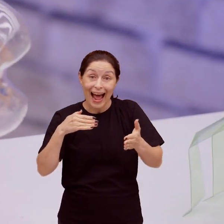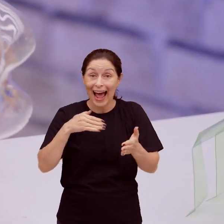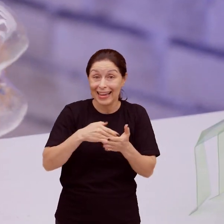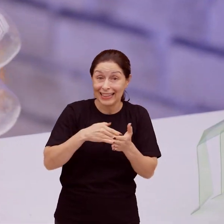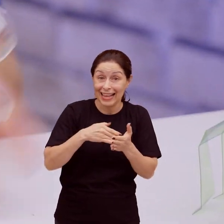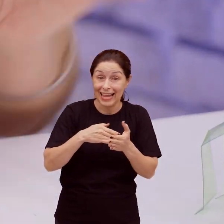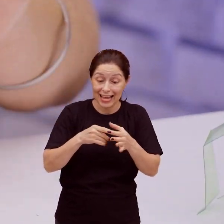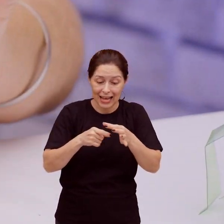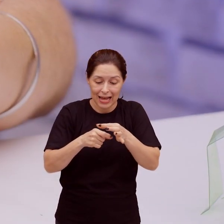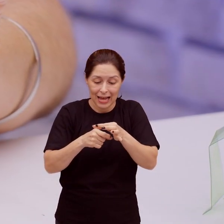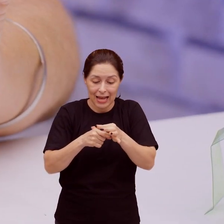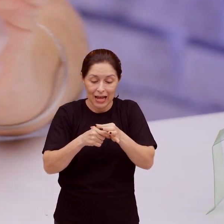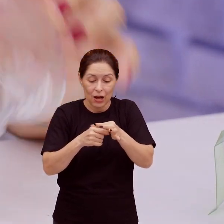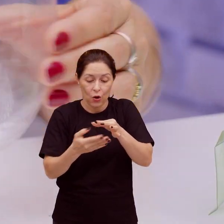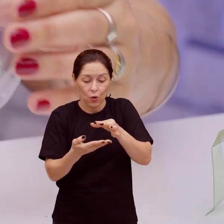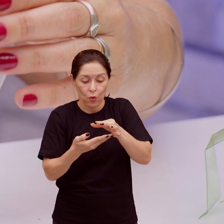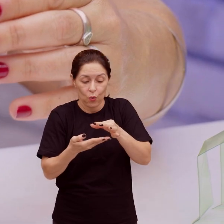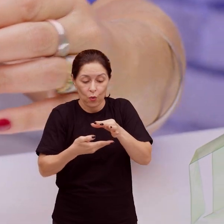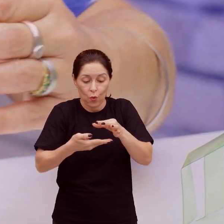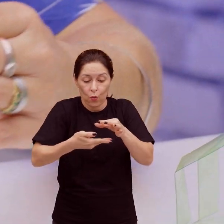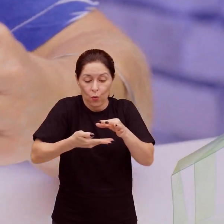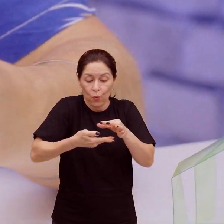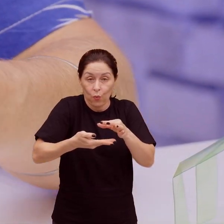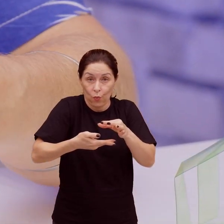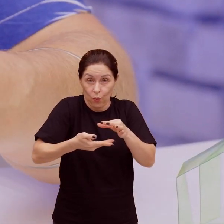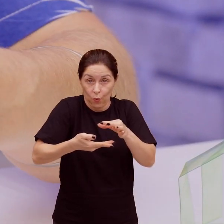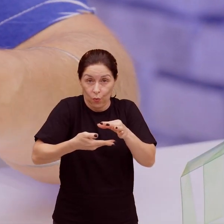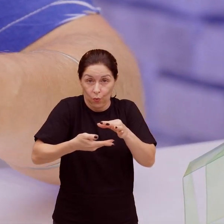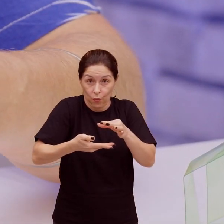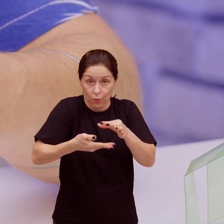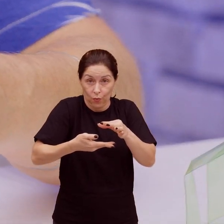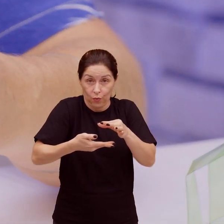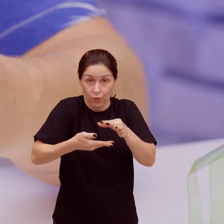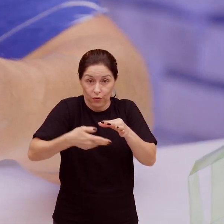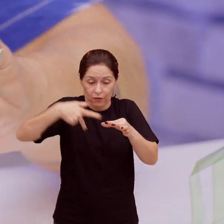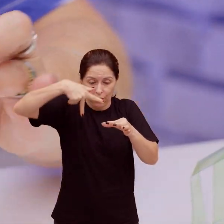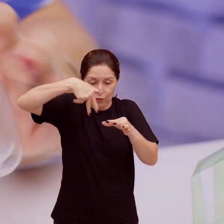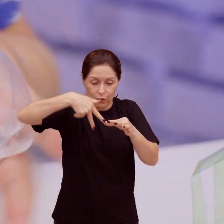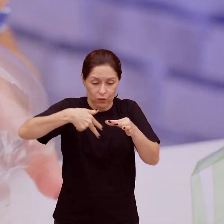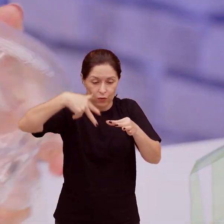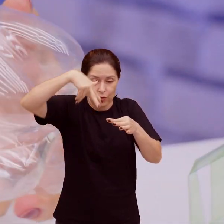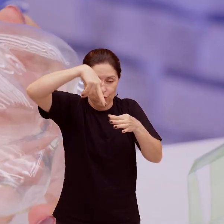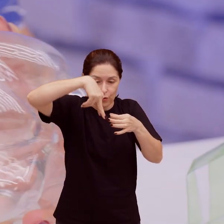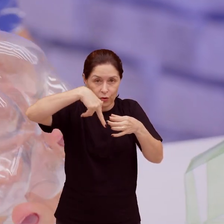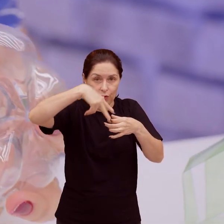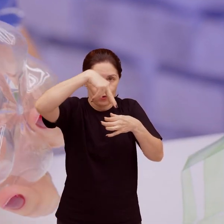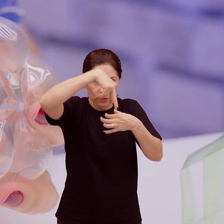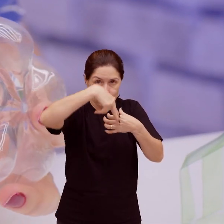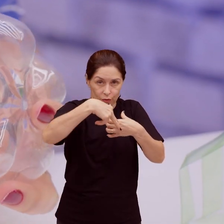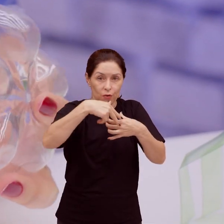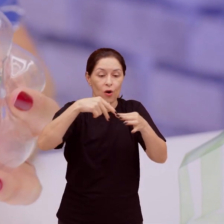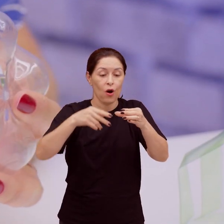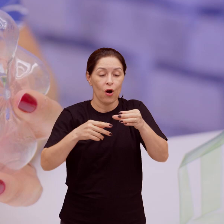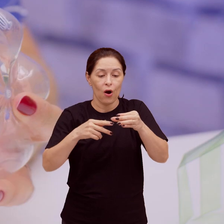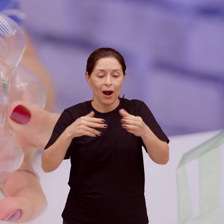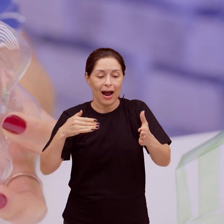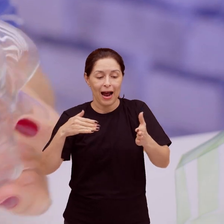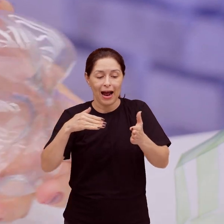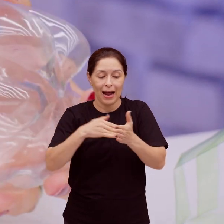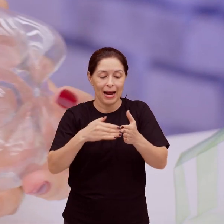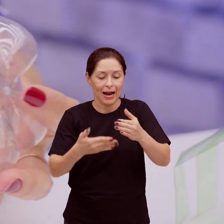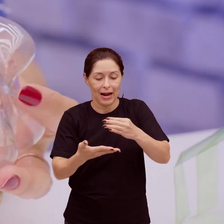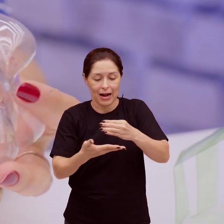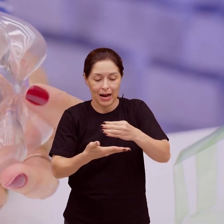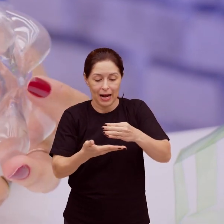até essa parte mais gordinha. Aqui, assim, ó. Então, a gente vai cortar.